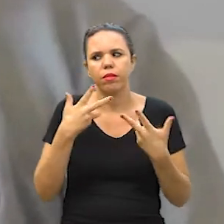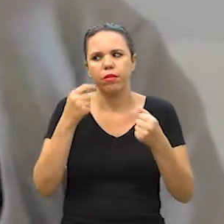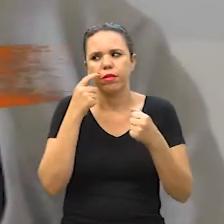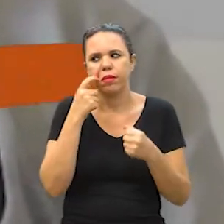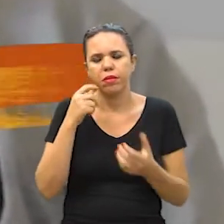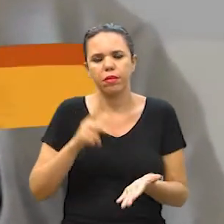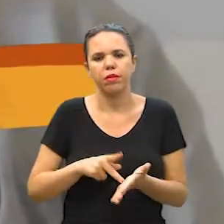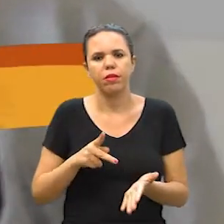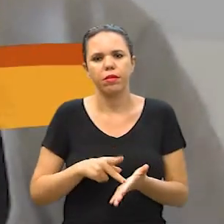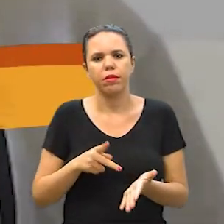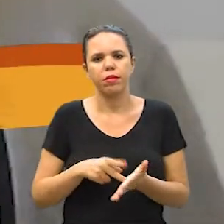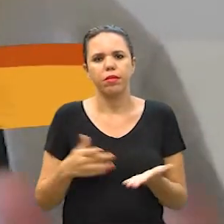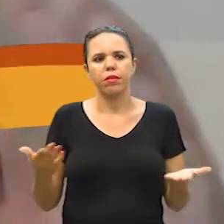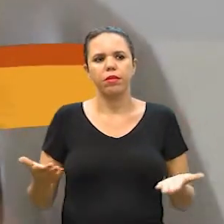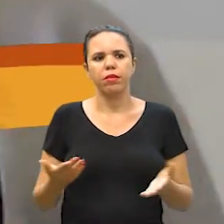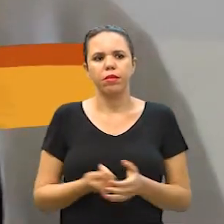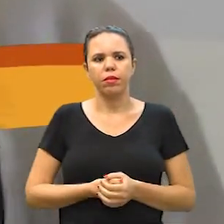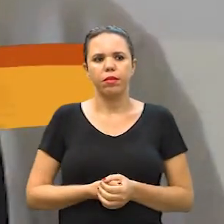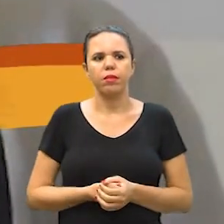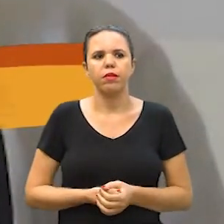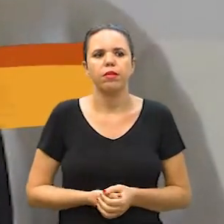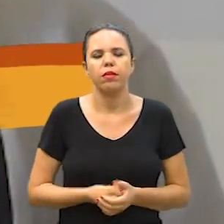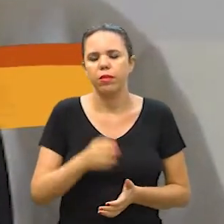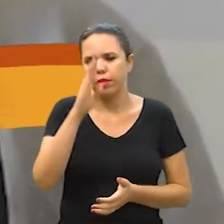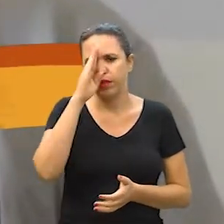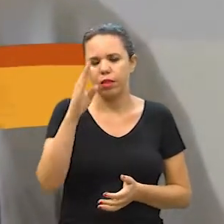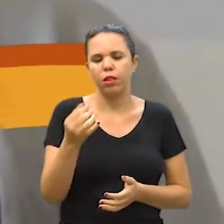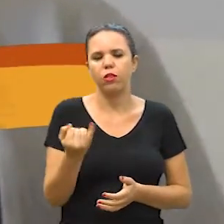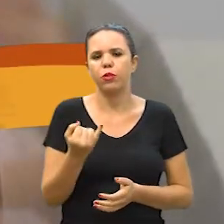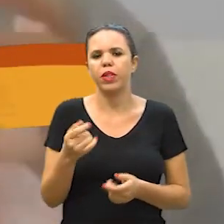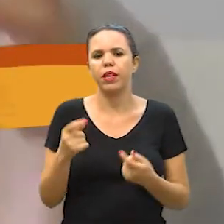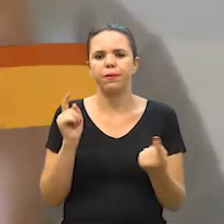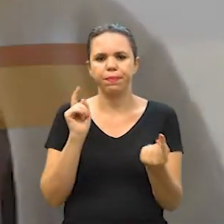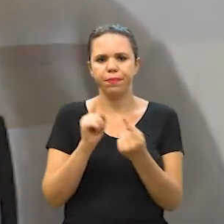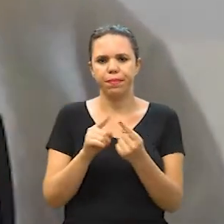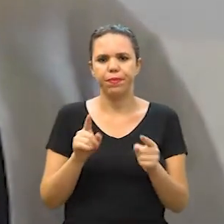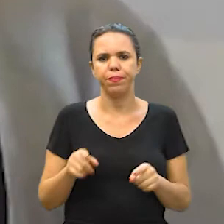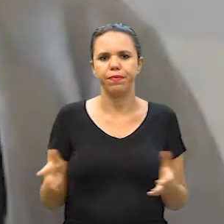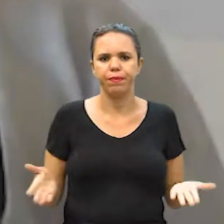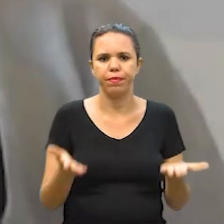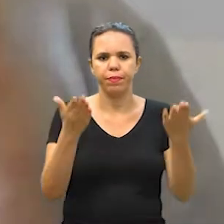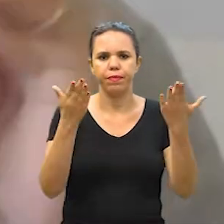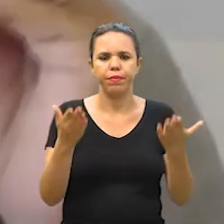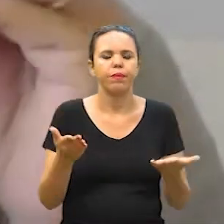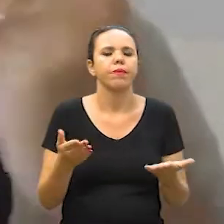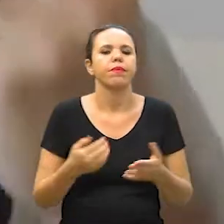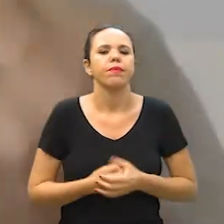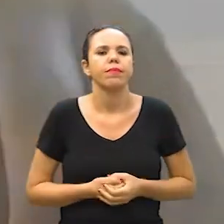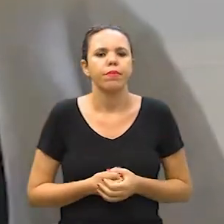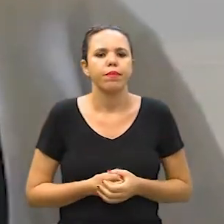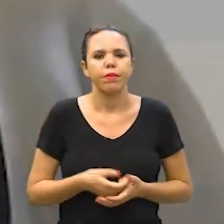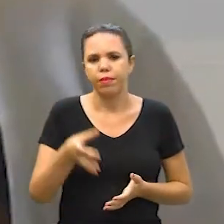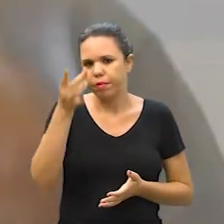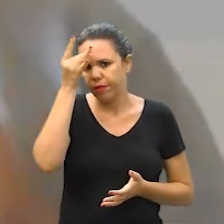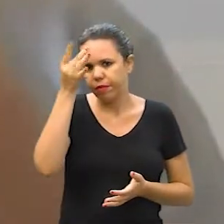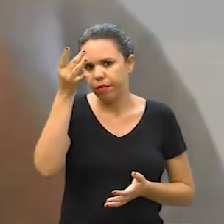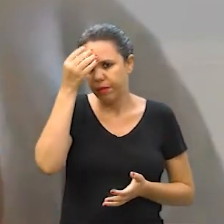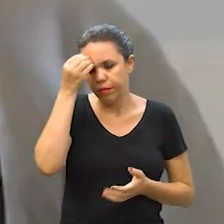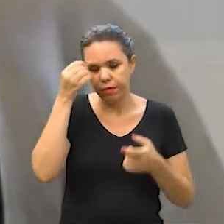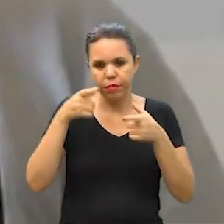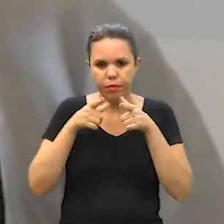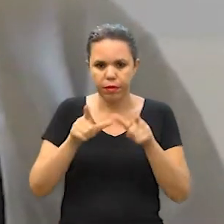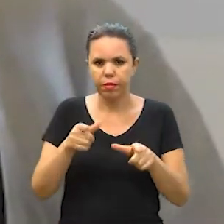Na verdade, hoje, o nosso principal objetivo é levar o aprendizado da